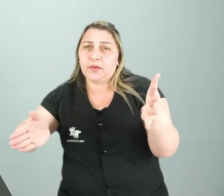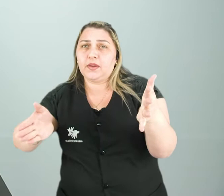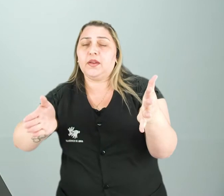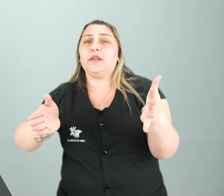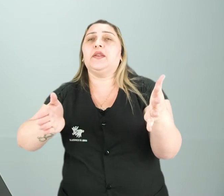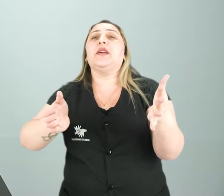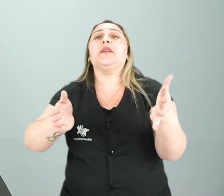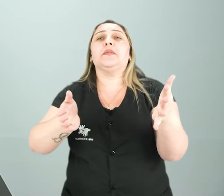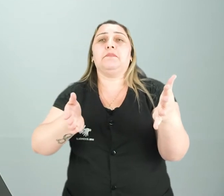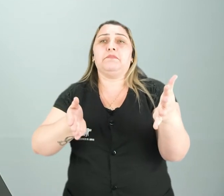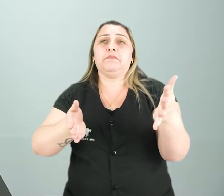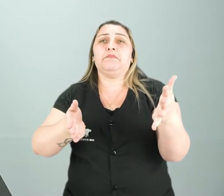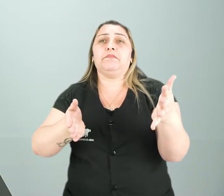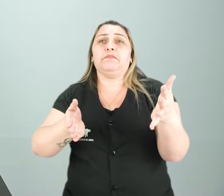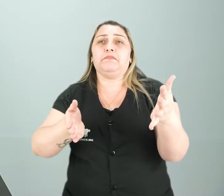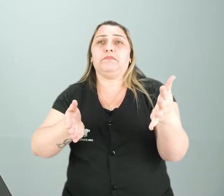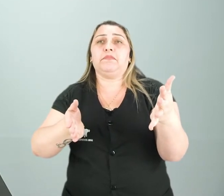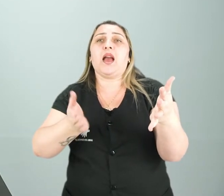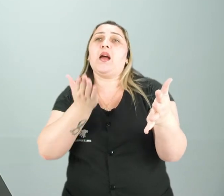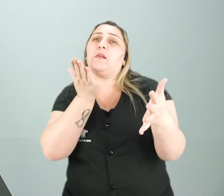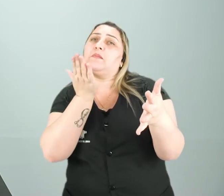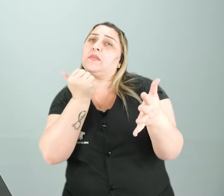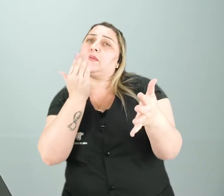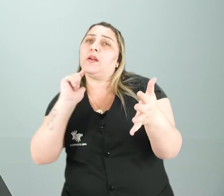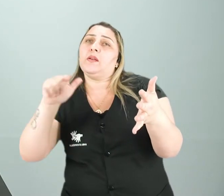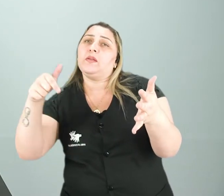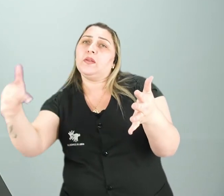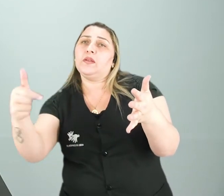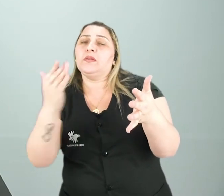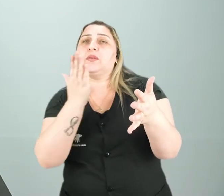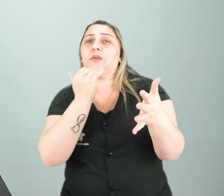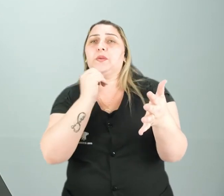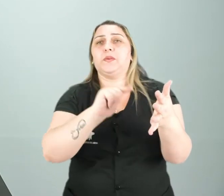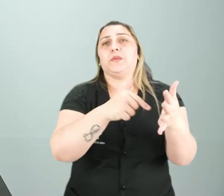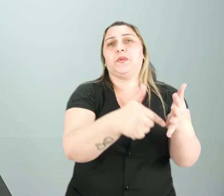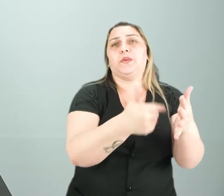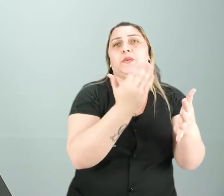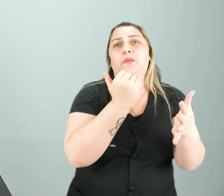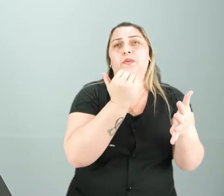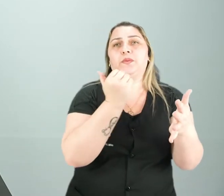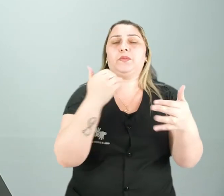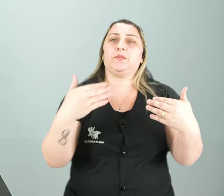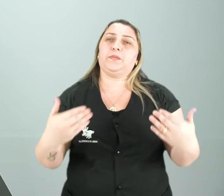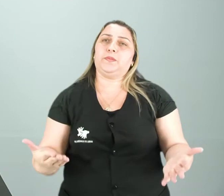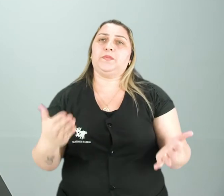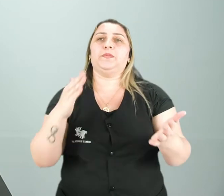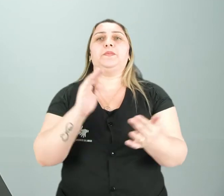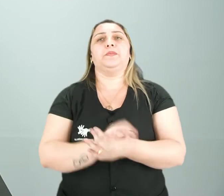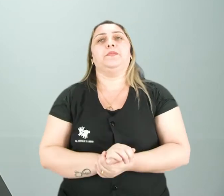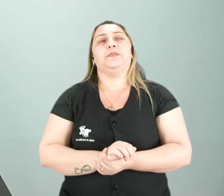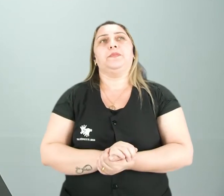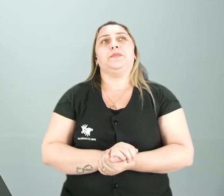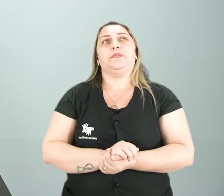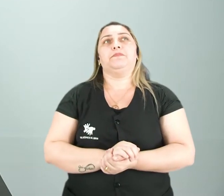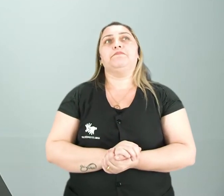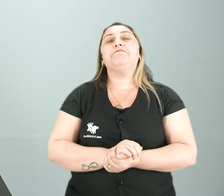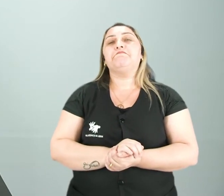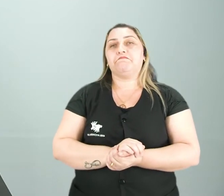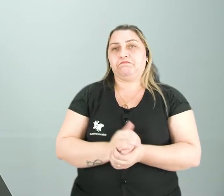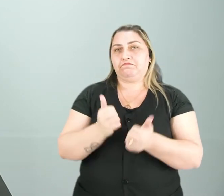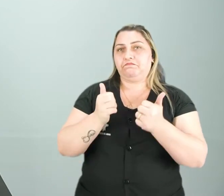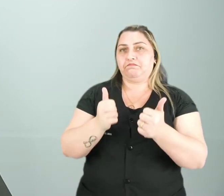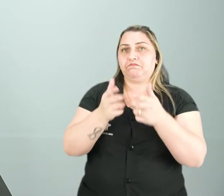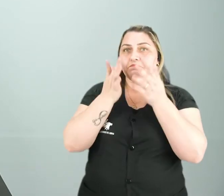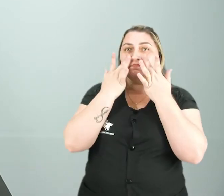que servem de alimento uns para os outros. Isso mesmo, vocês estavam